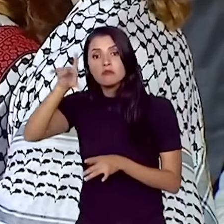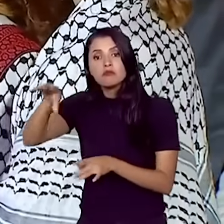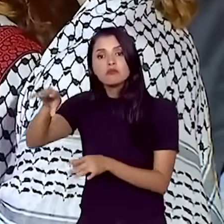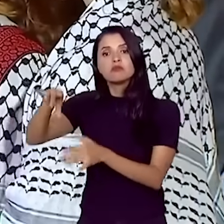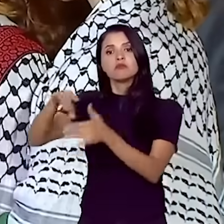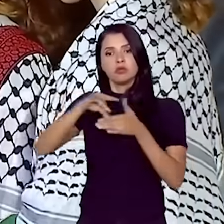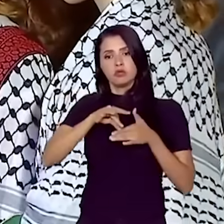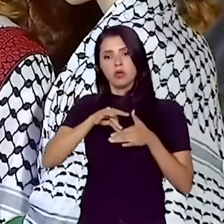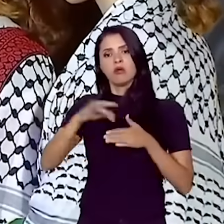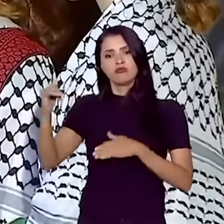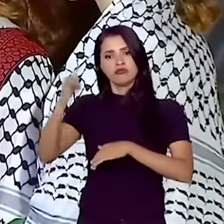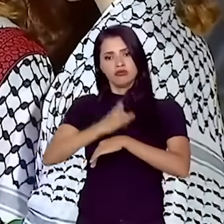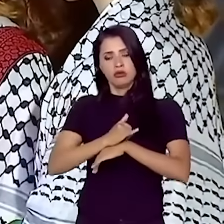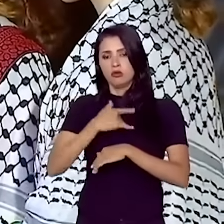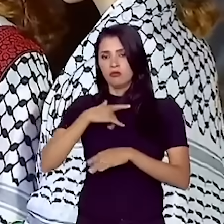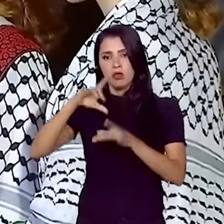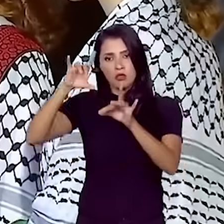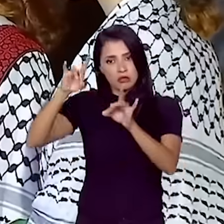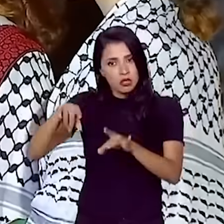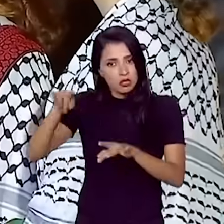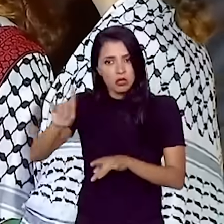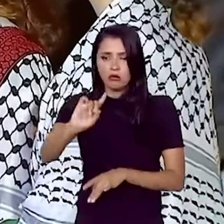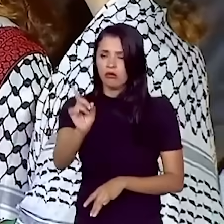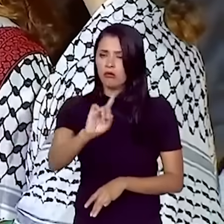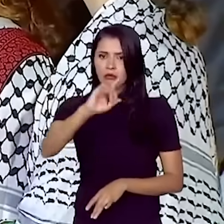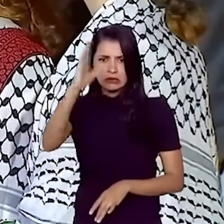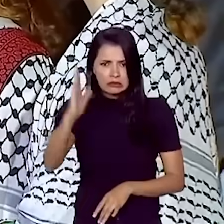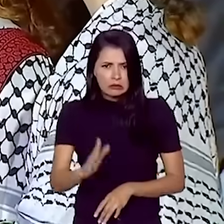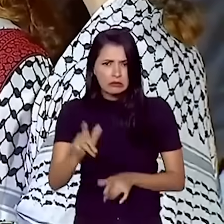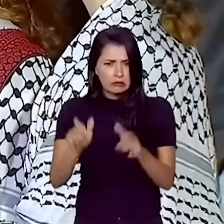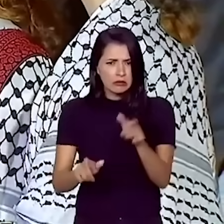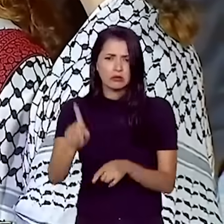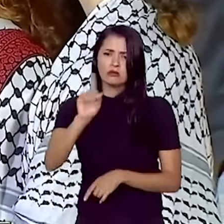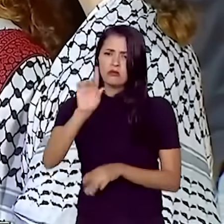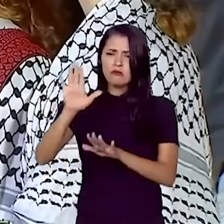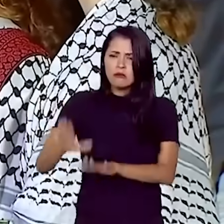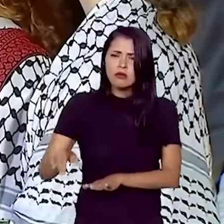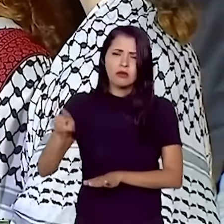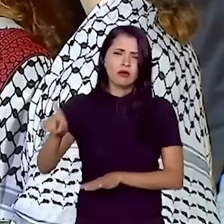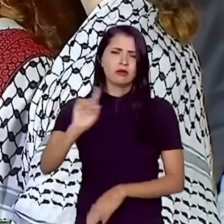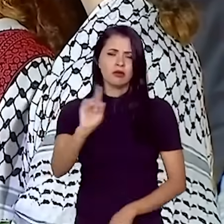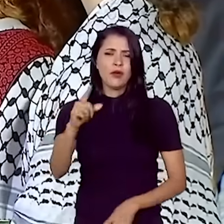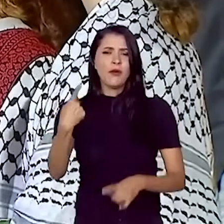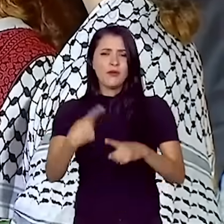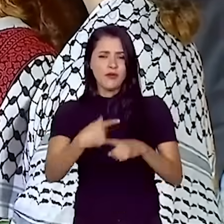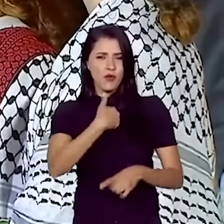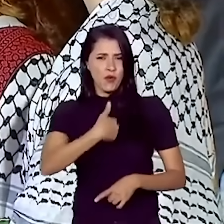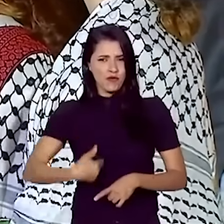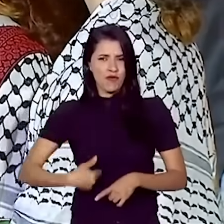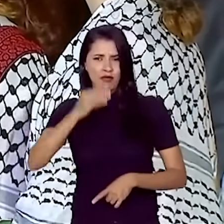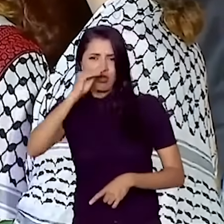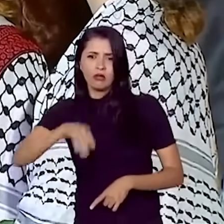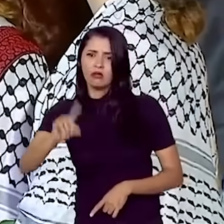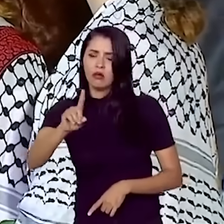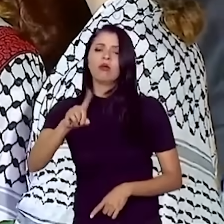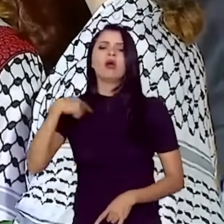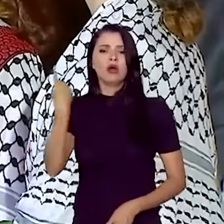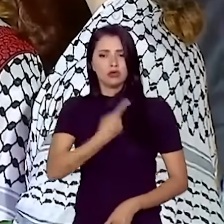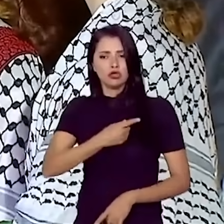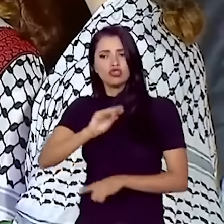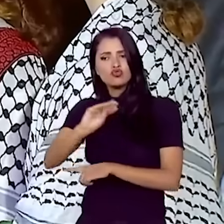pessoas. Nós não vamos deixar nenhum brasileiro ficar lá, porque o governo não vai cuidar. Nós vamos cuidar como